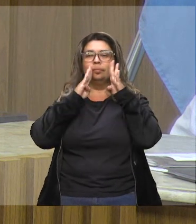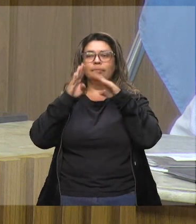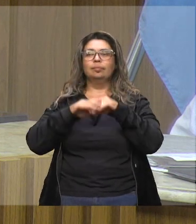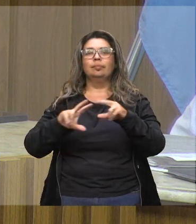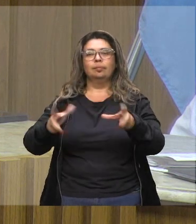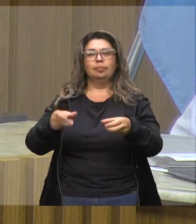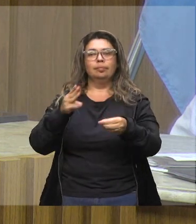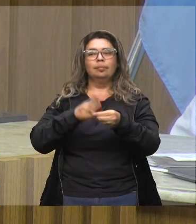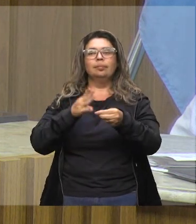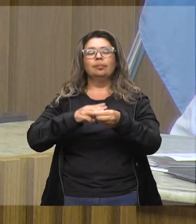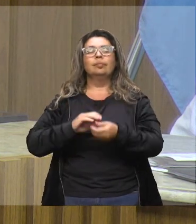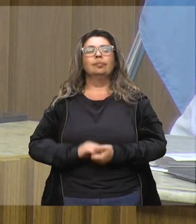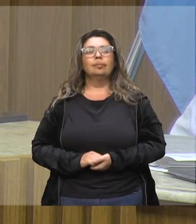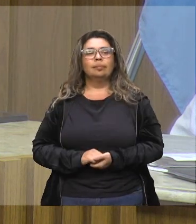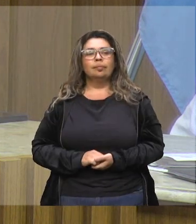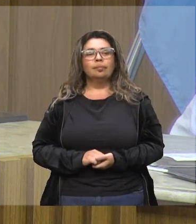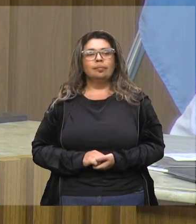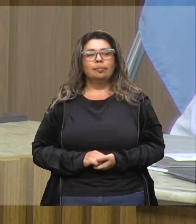Municipal.